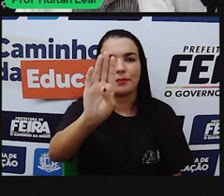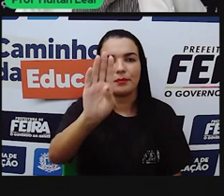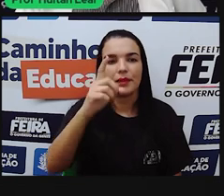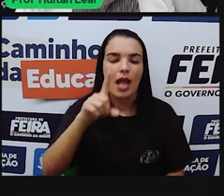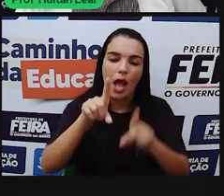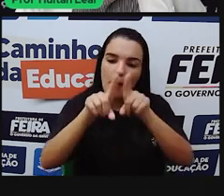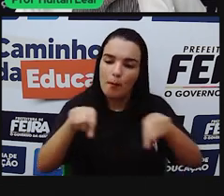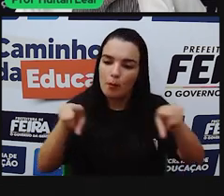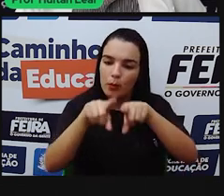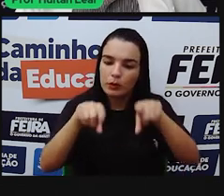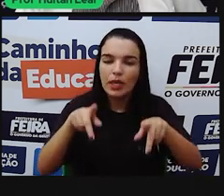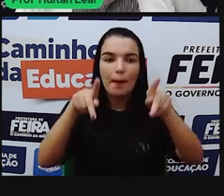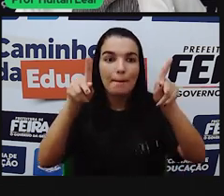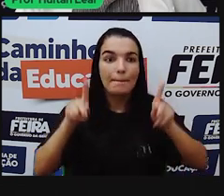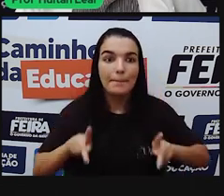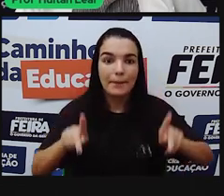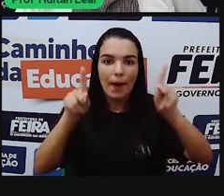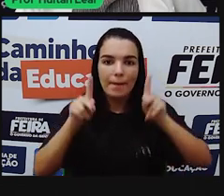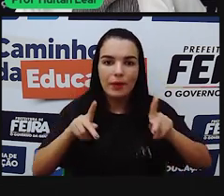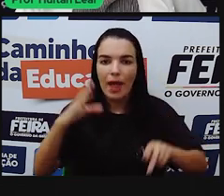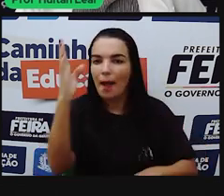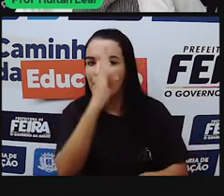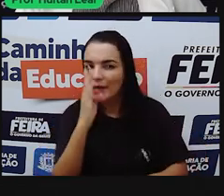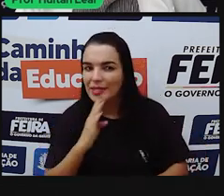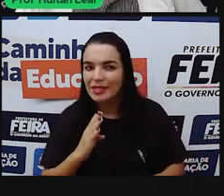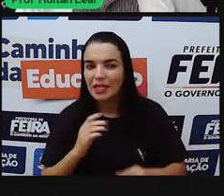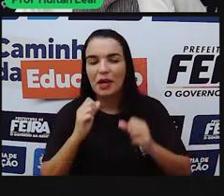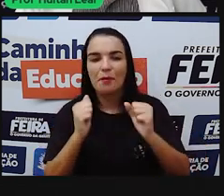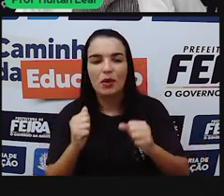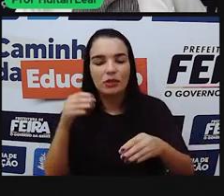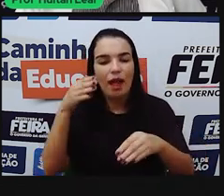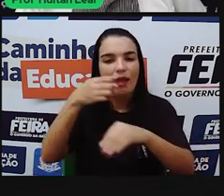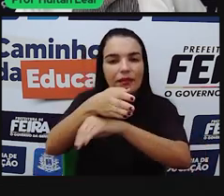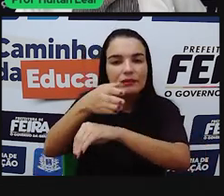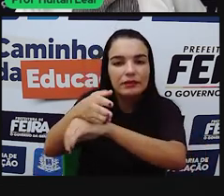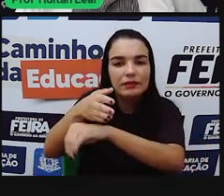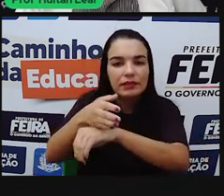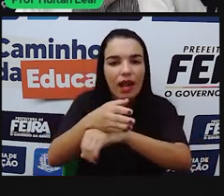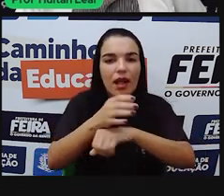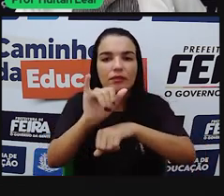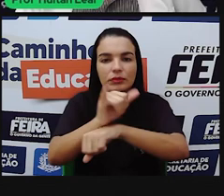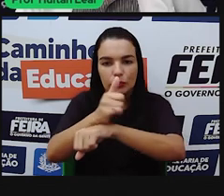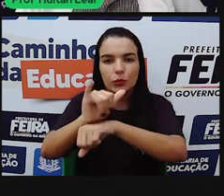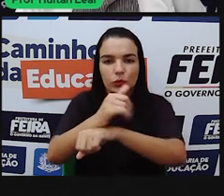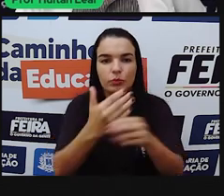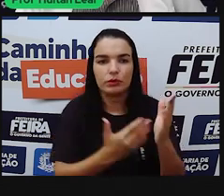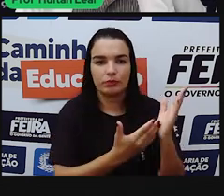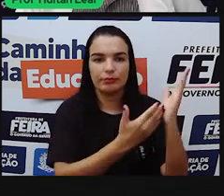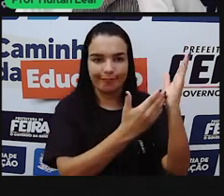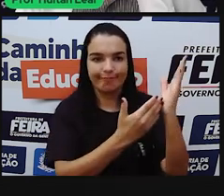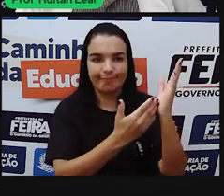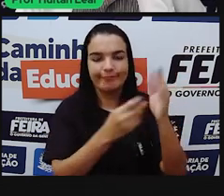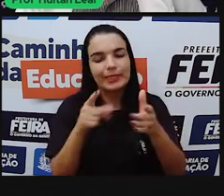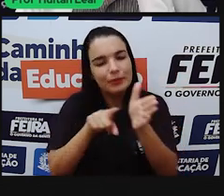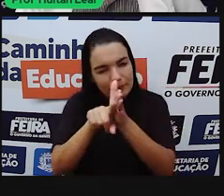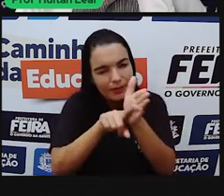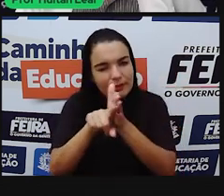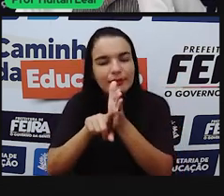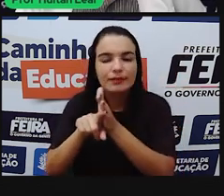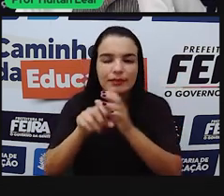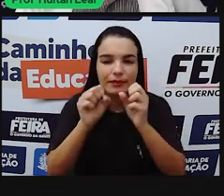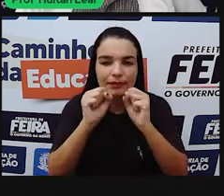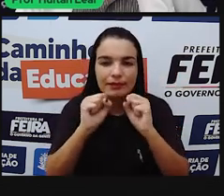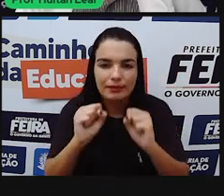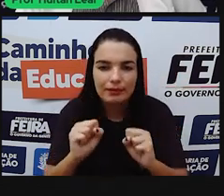pode ver através desse canal, Jamafra, a história da música brasileira, não é?